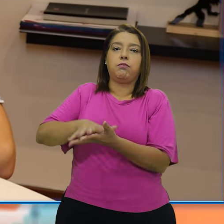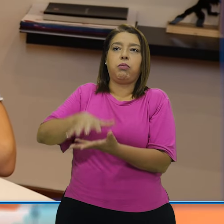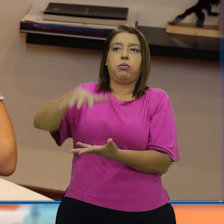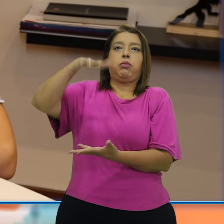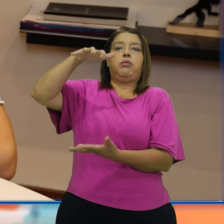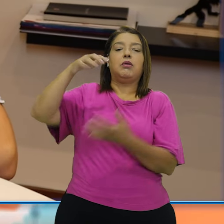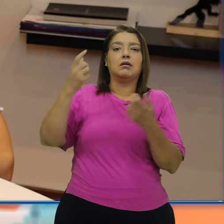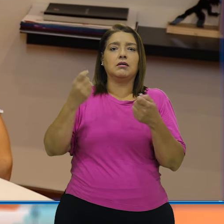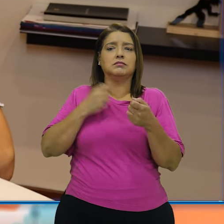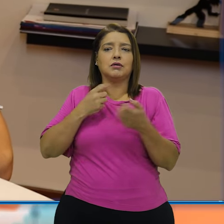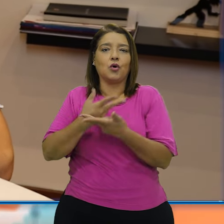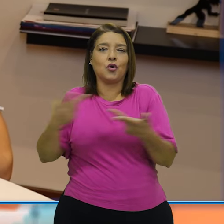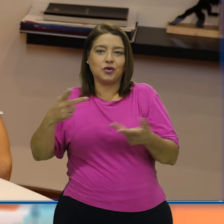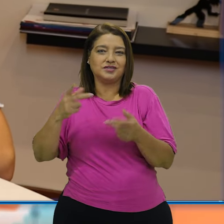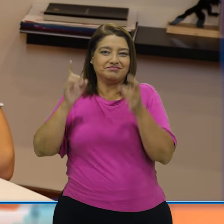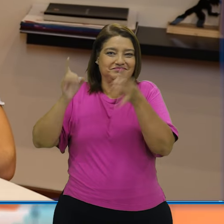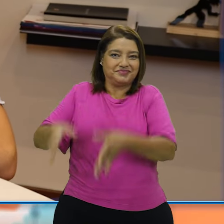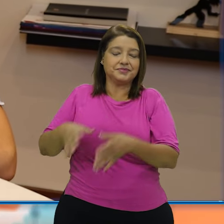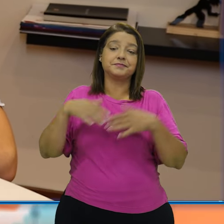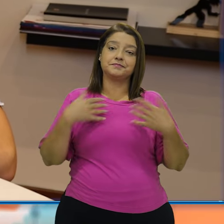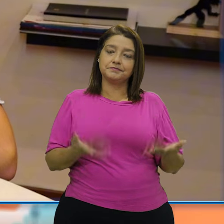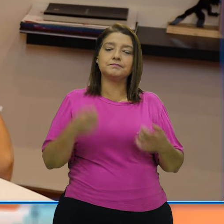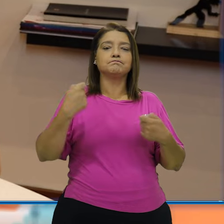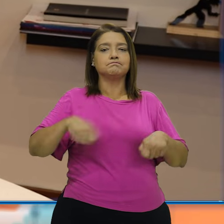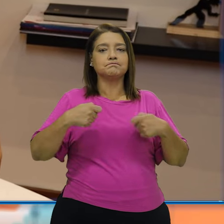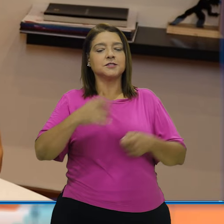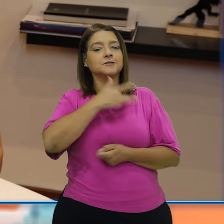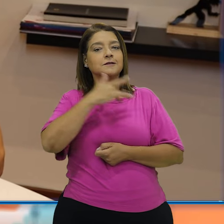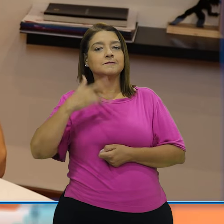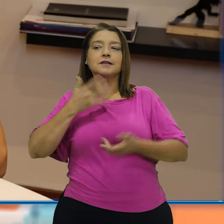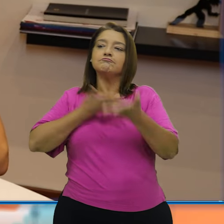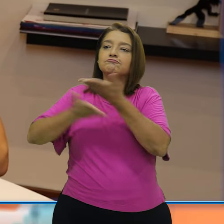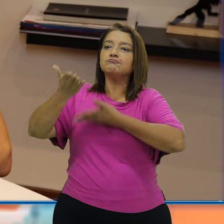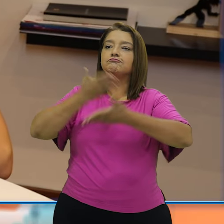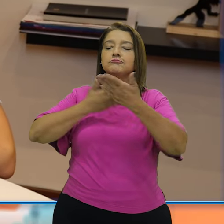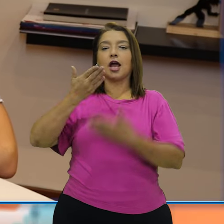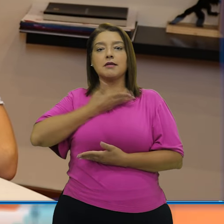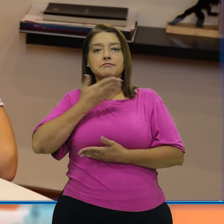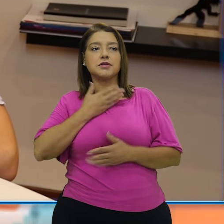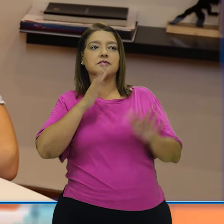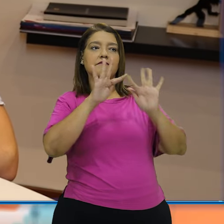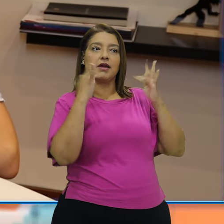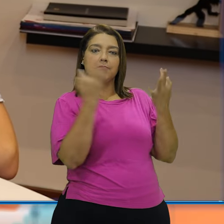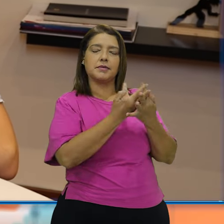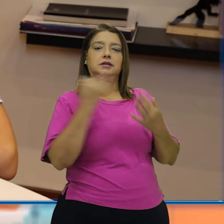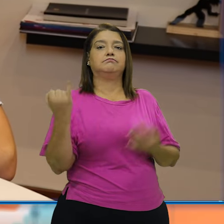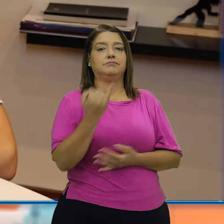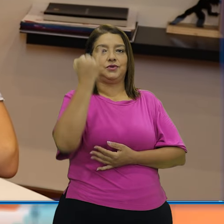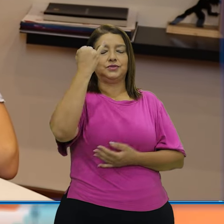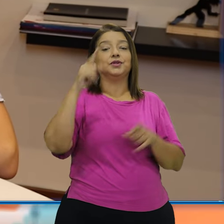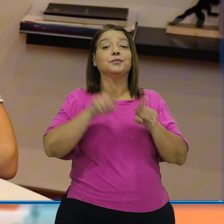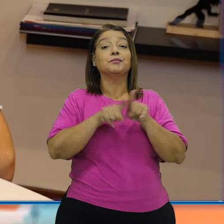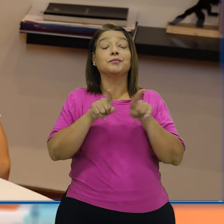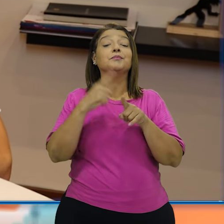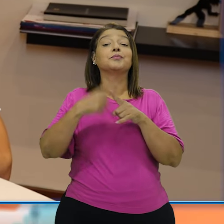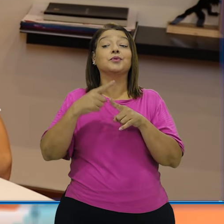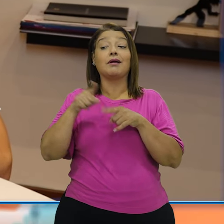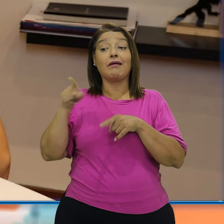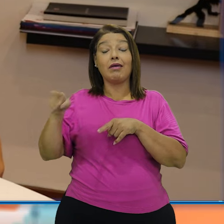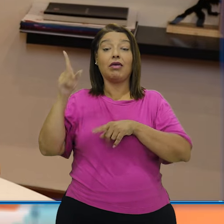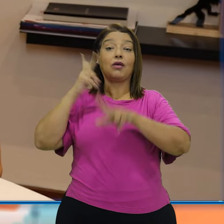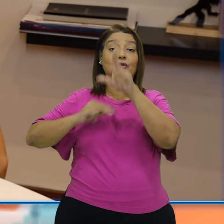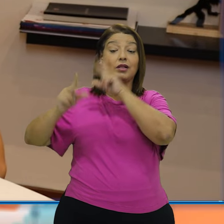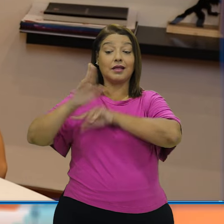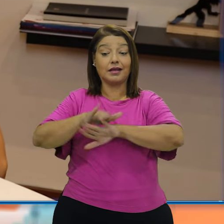e orientação para a manutenção de relacionamentos saudáveis com amigos e familiares também é essencial. Isso porque o adolescente e